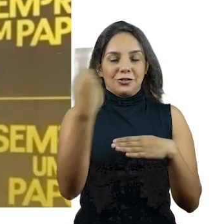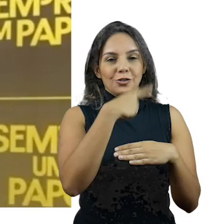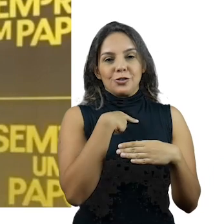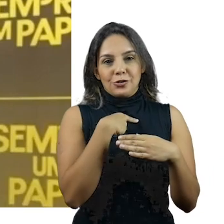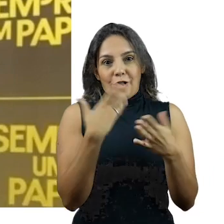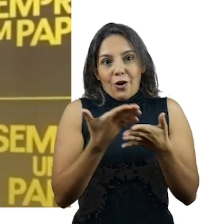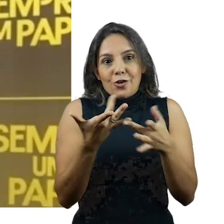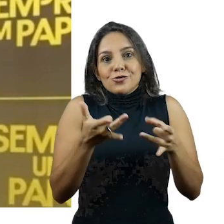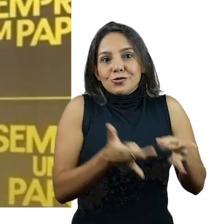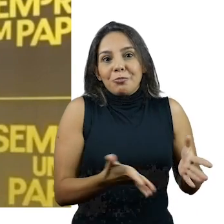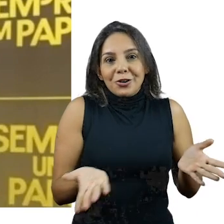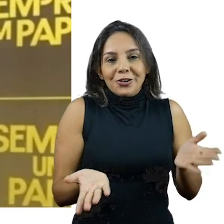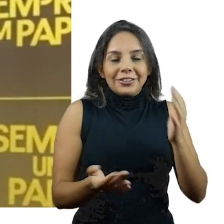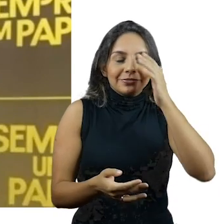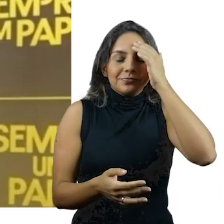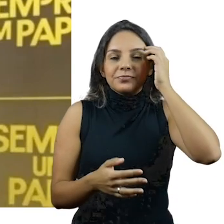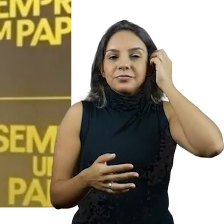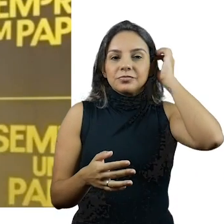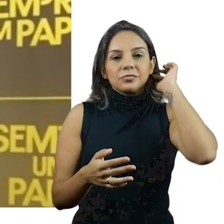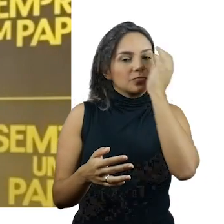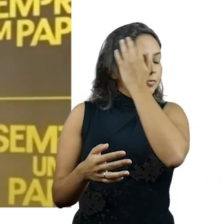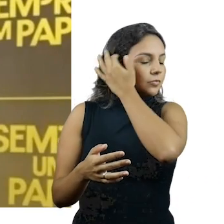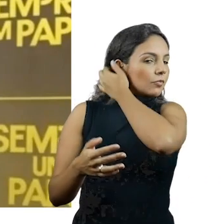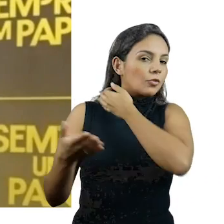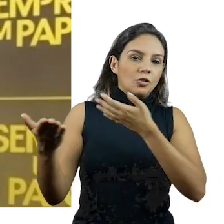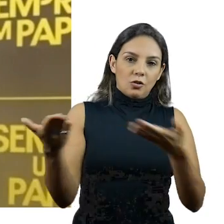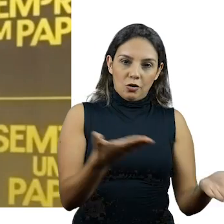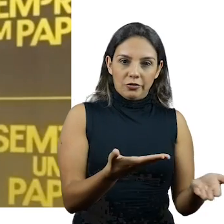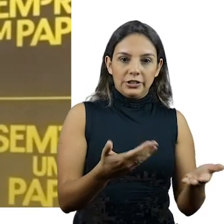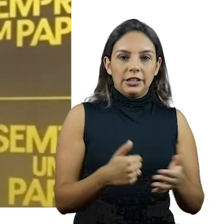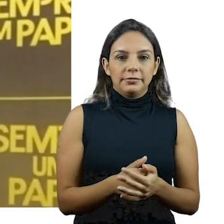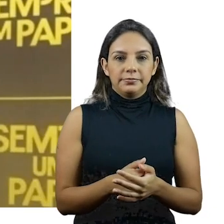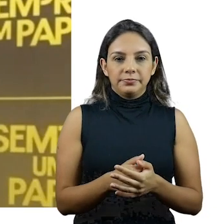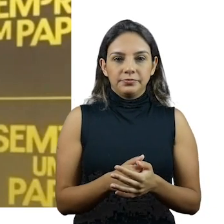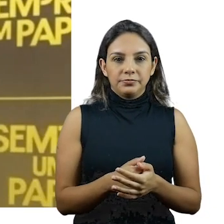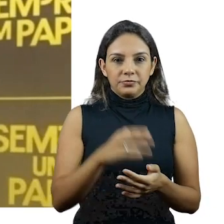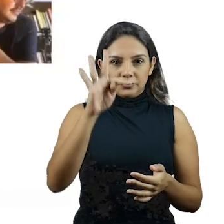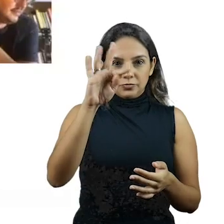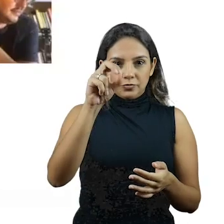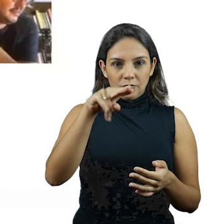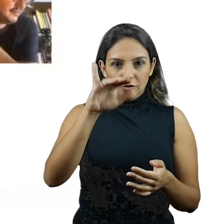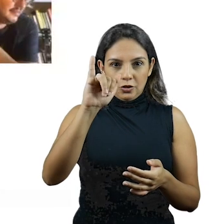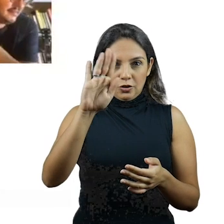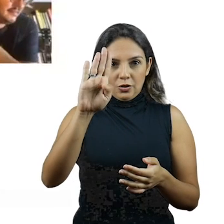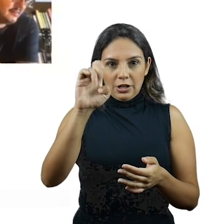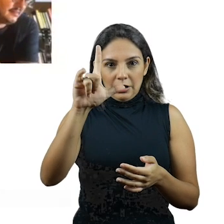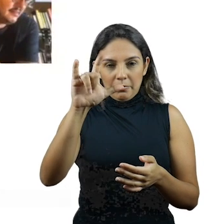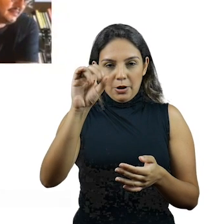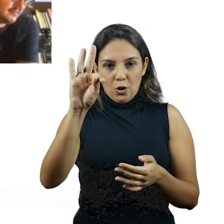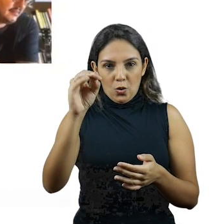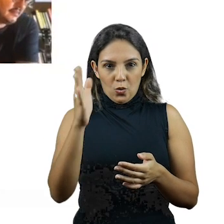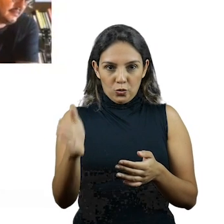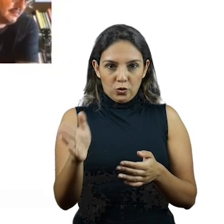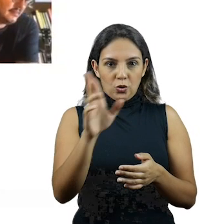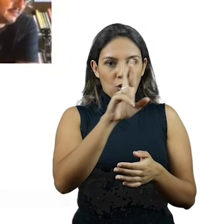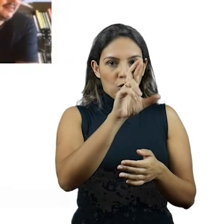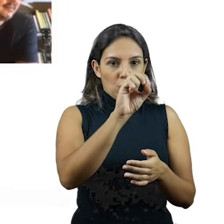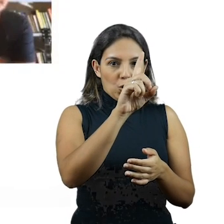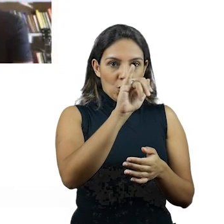diversas cores. Queria convidar, colocar no ar aqui agora, Tony Bellotto e Rodrigo